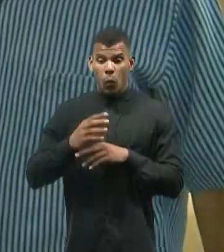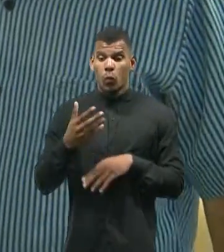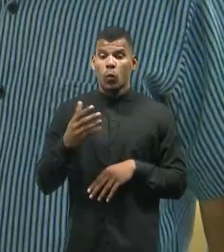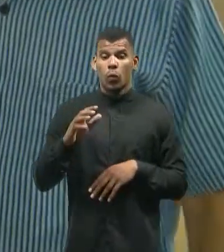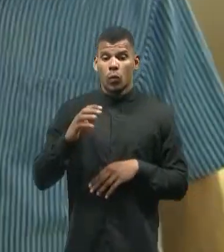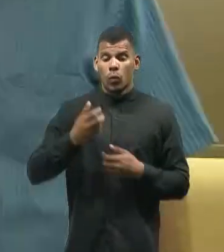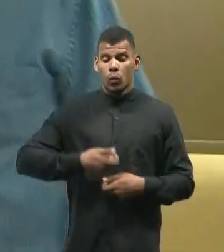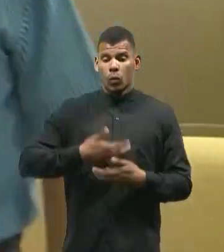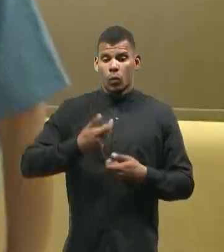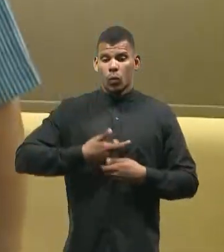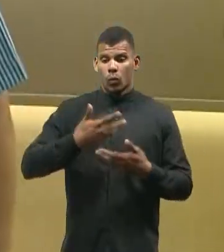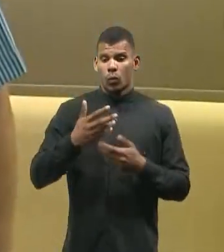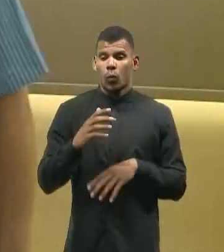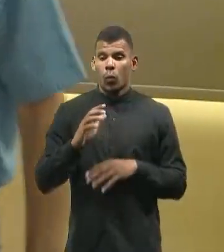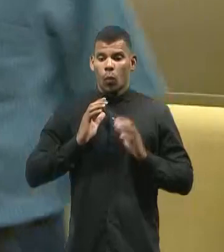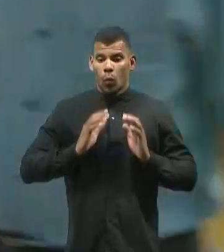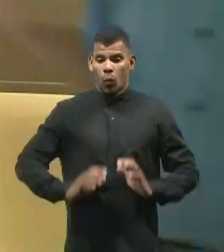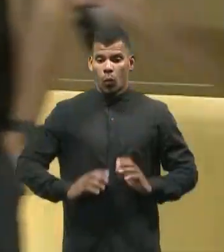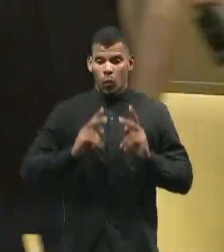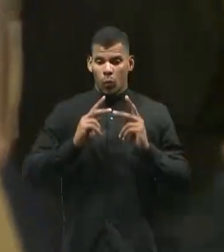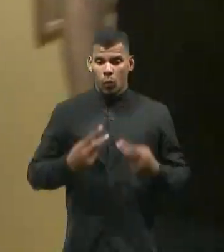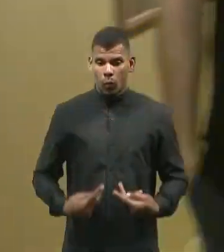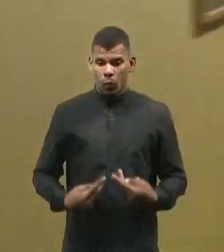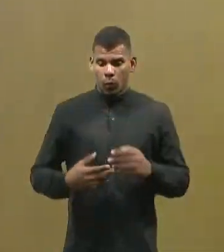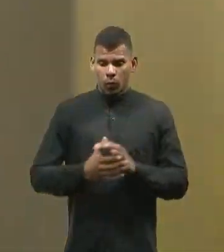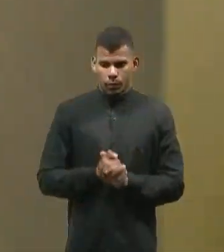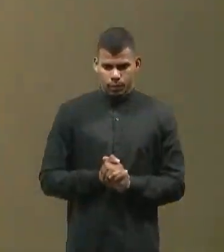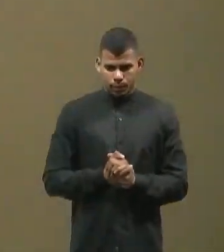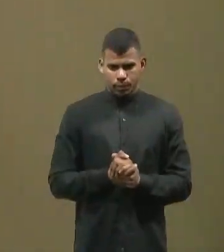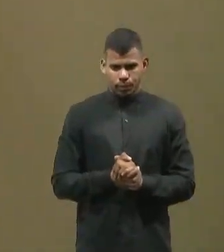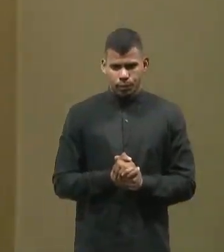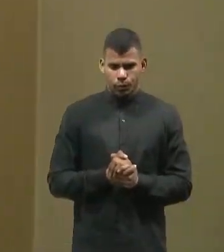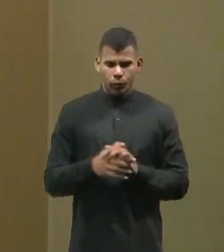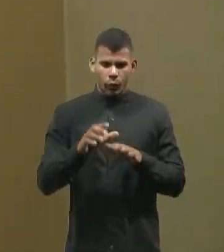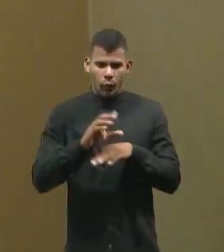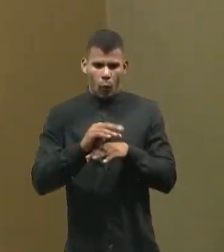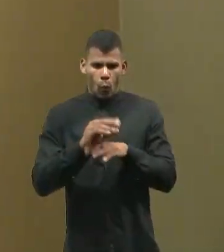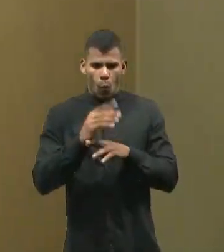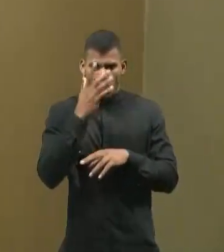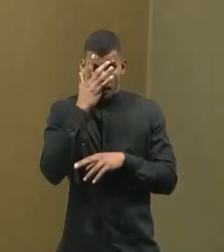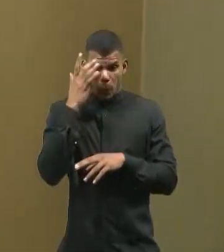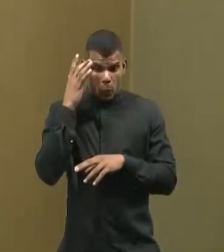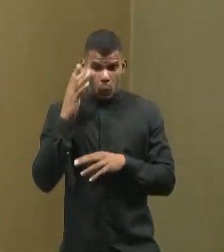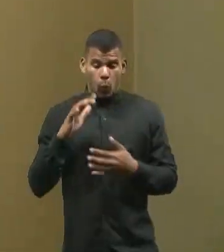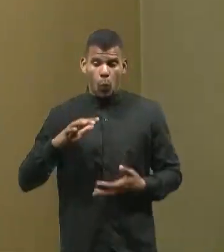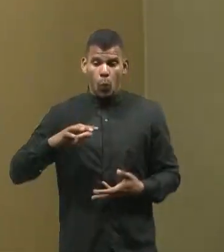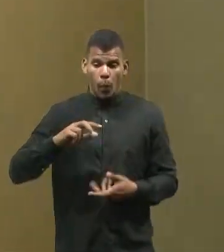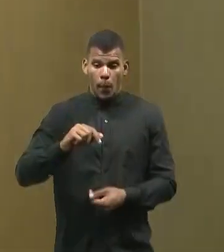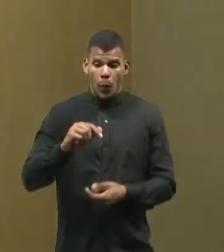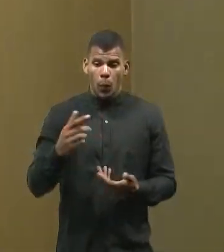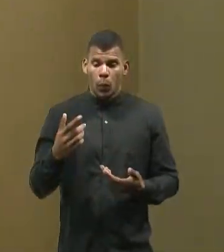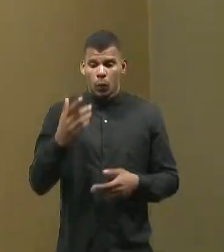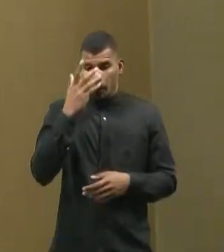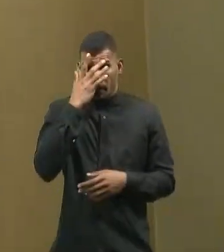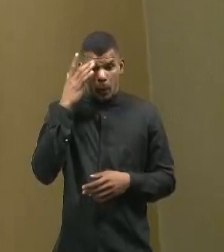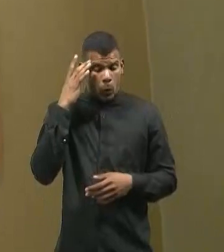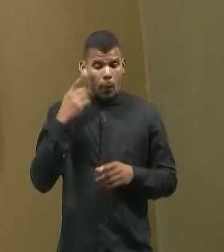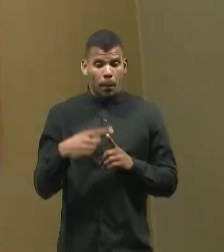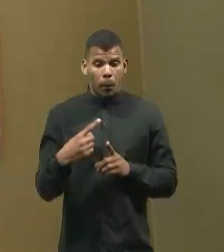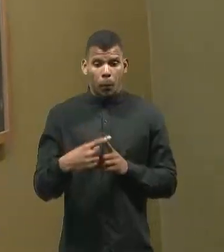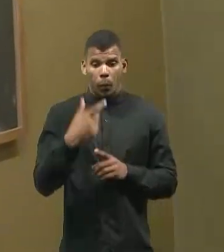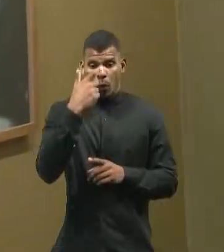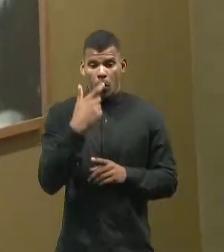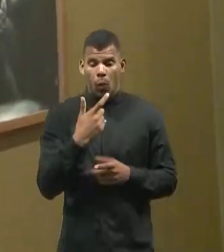né, o comportamento humano. Né? Então, eu gosto de fotografar a pessoa, o incomensurável mundo das pessoas. Porque, para mim, não